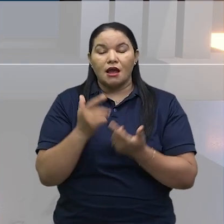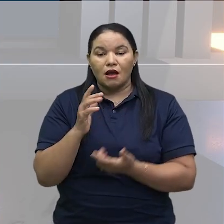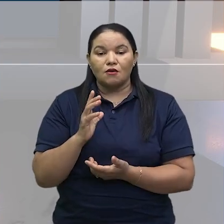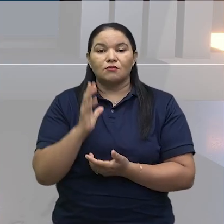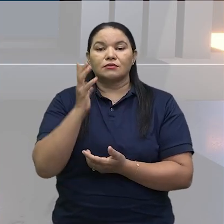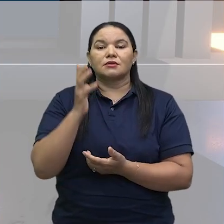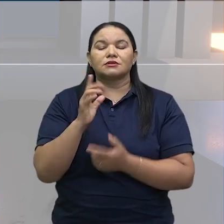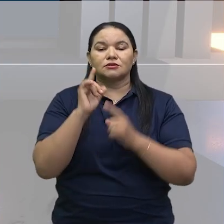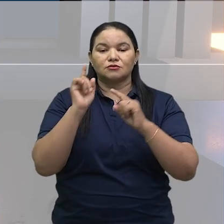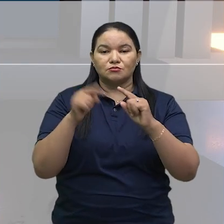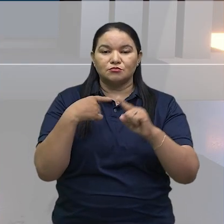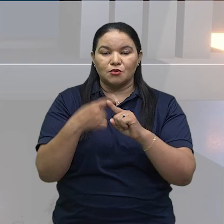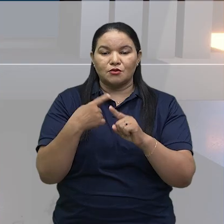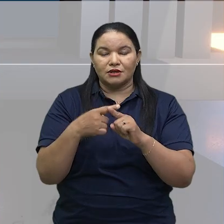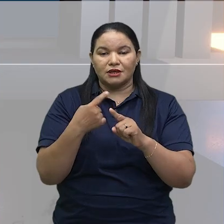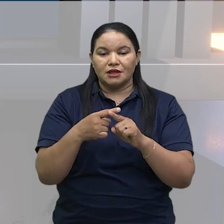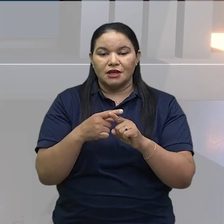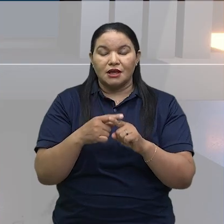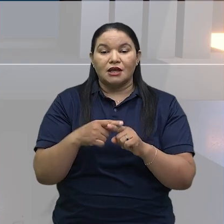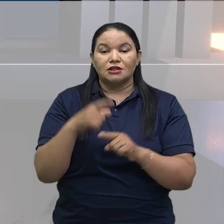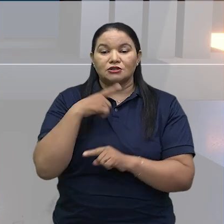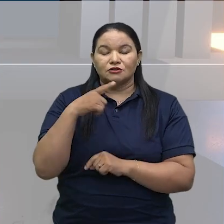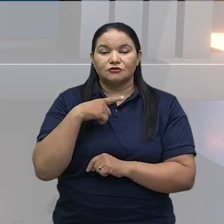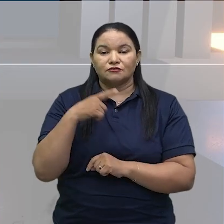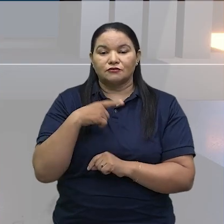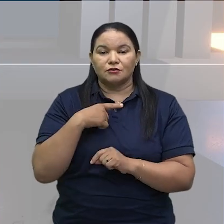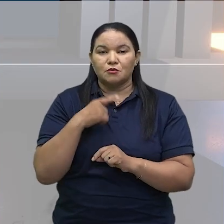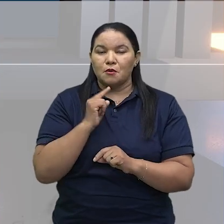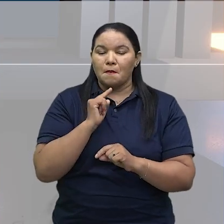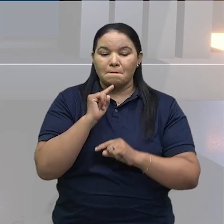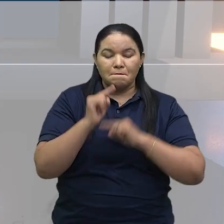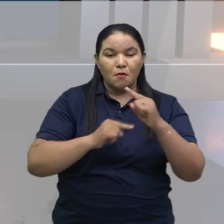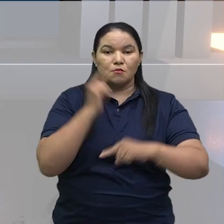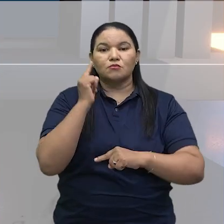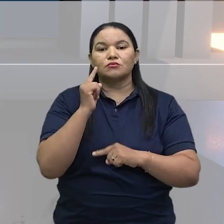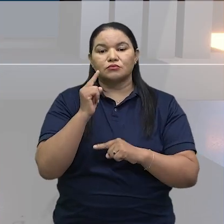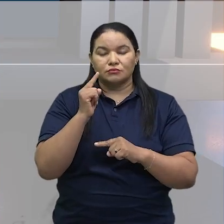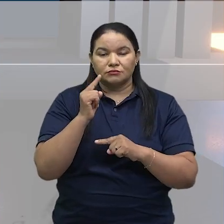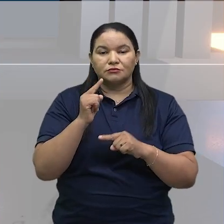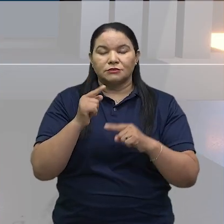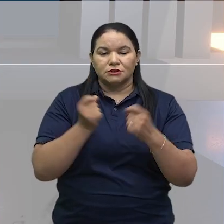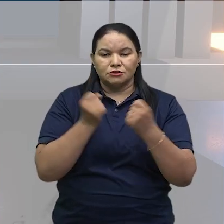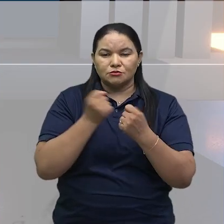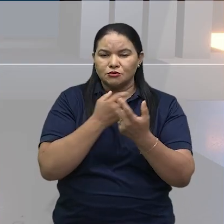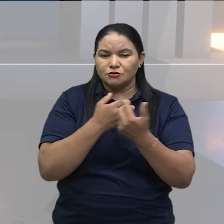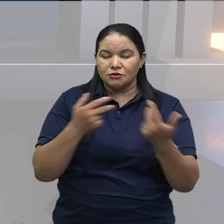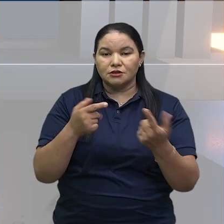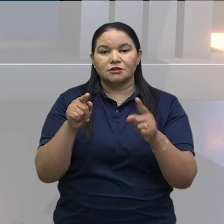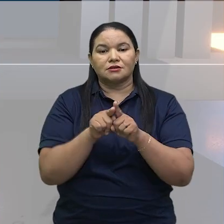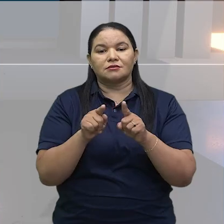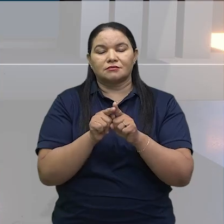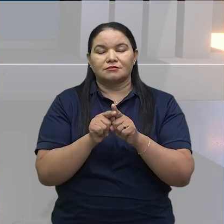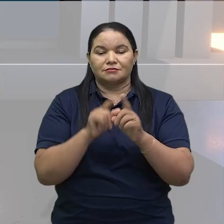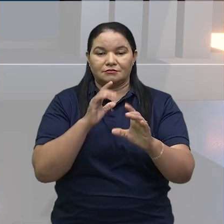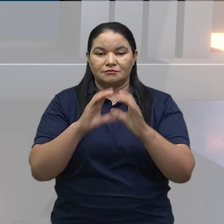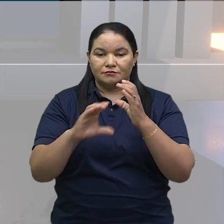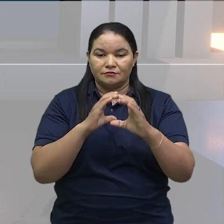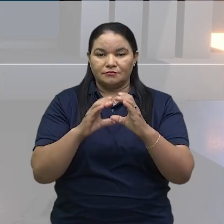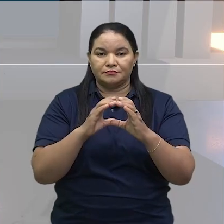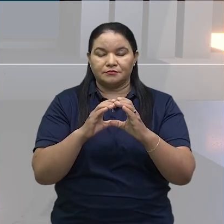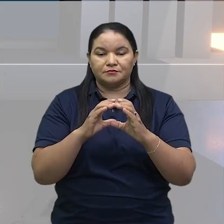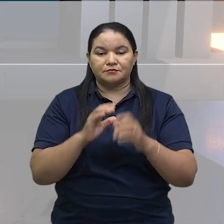uma grande evolução tanto nos meios de transporte como nos meios de comunicação. E isso, obviamente,